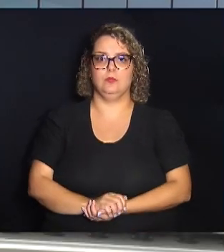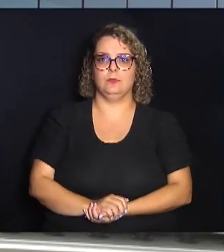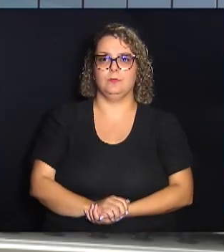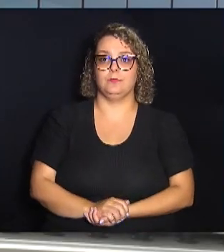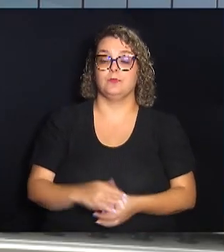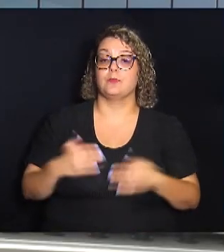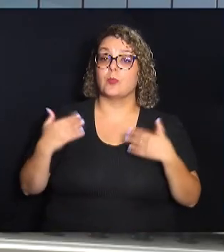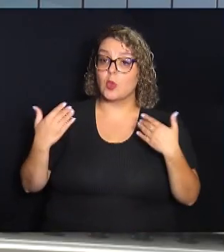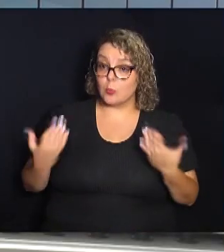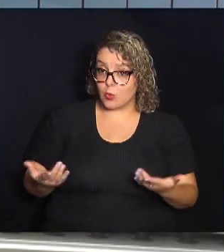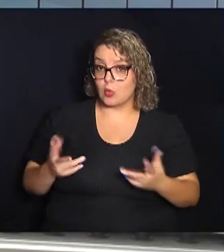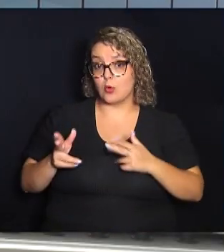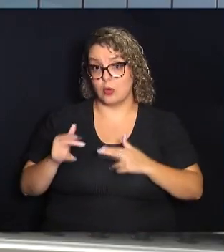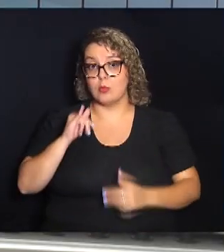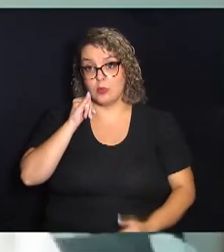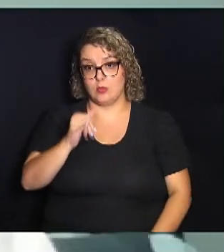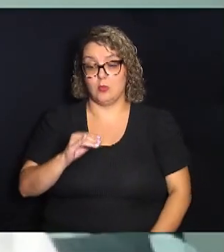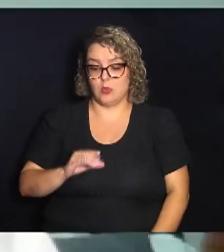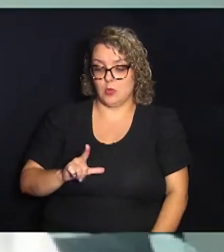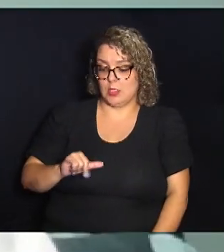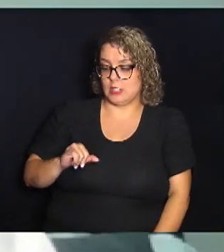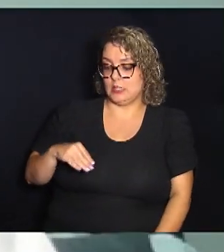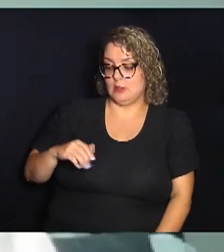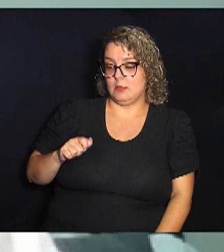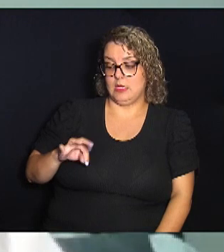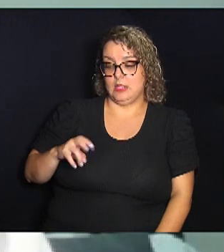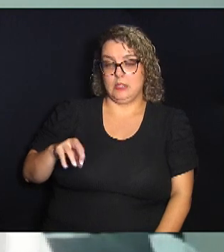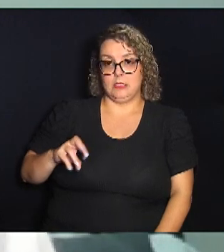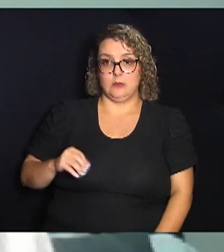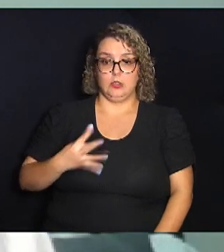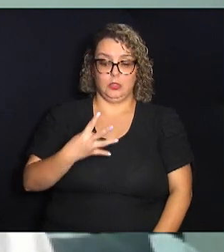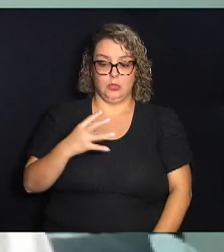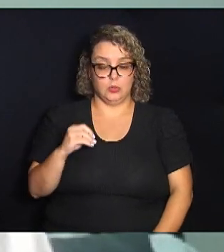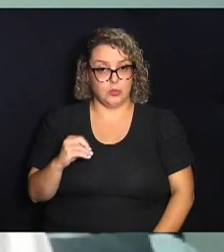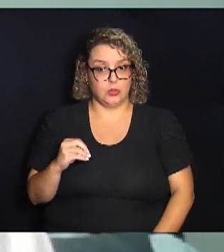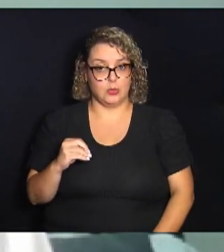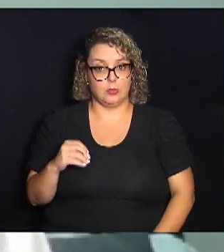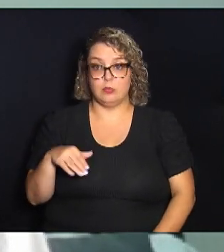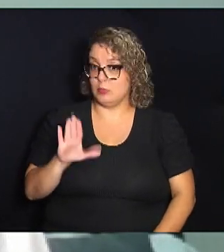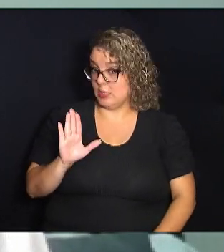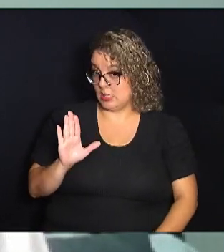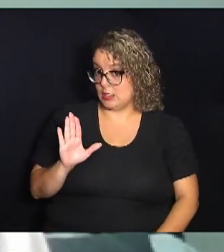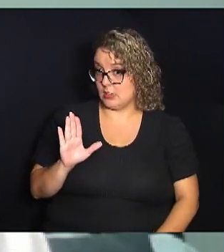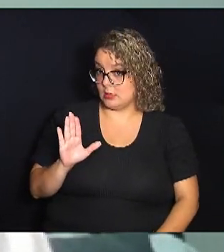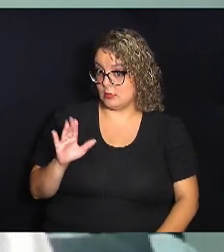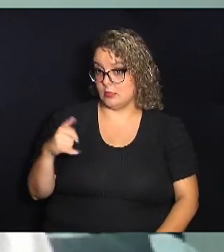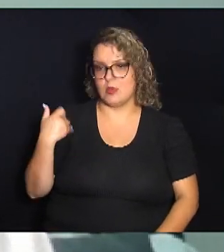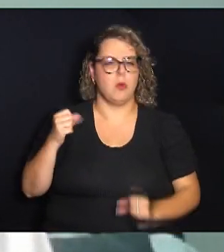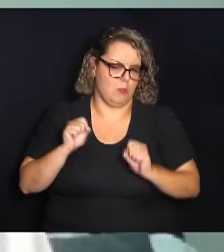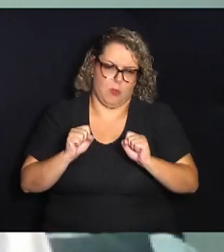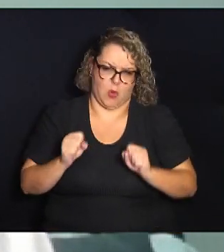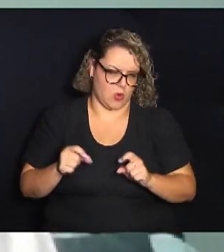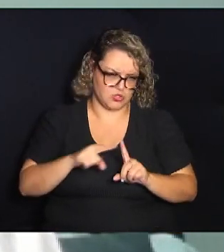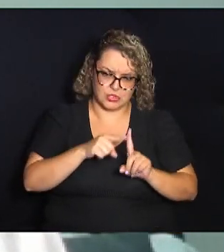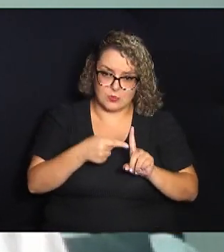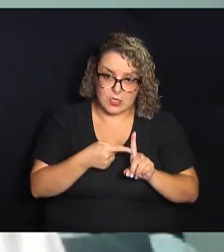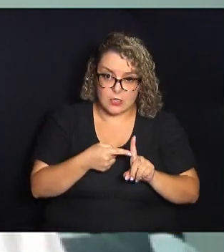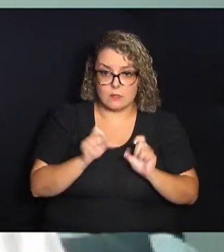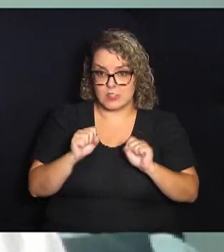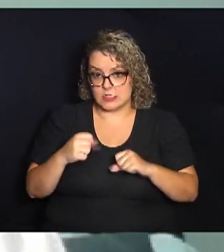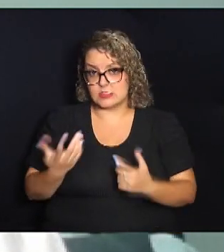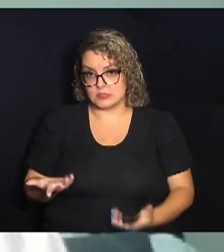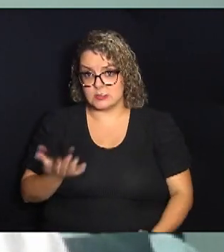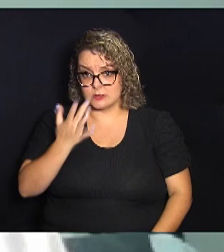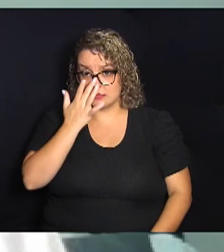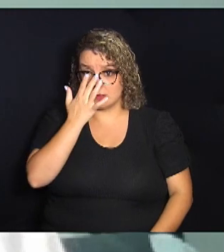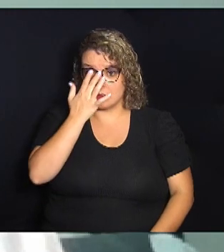Bom, como eu falei, o climatério é o período que vai dos 40 anos para cima. Lógico que ela pode. Sim. O